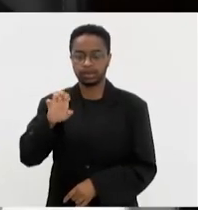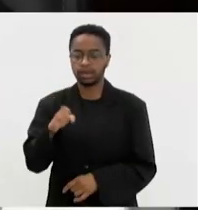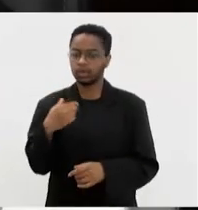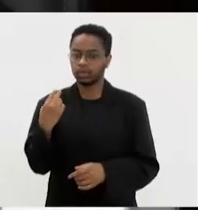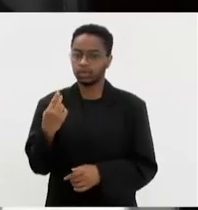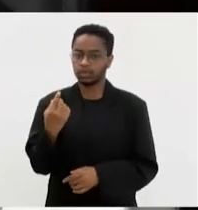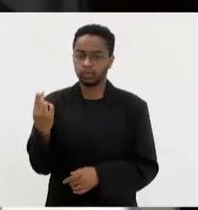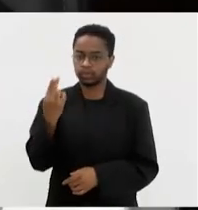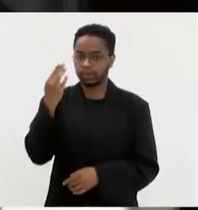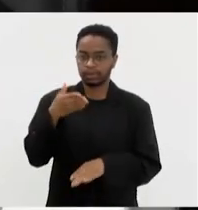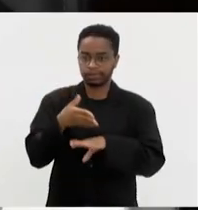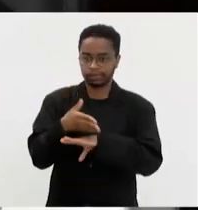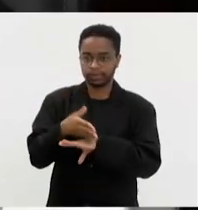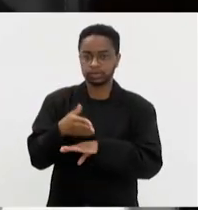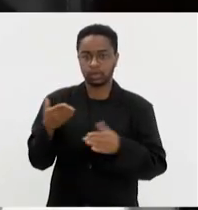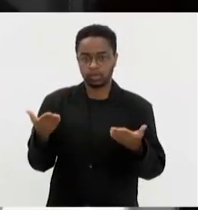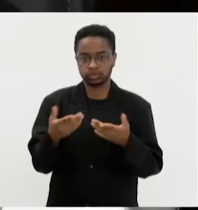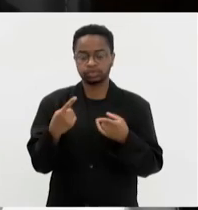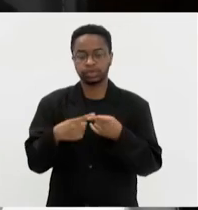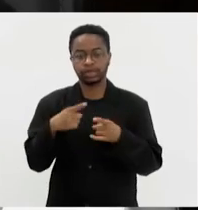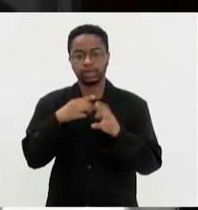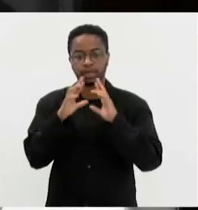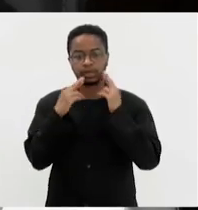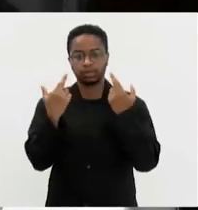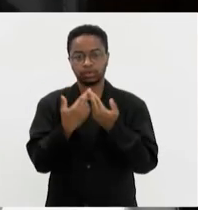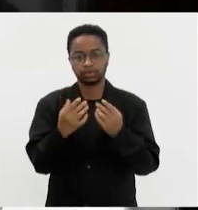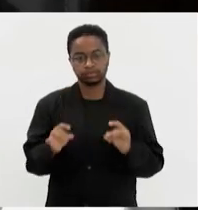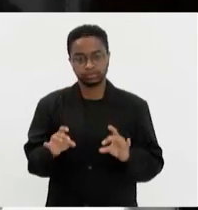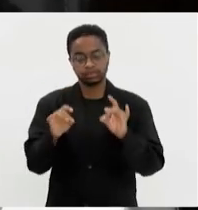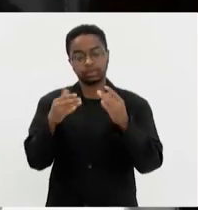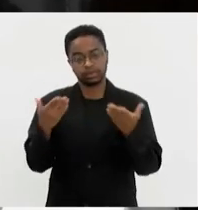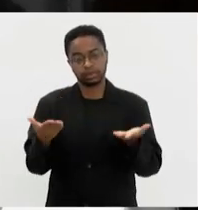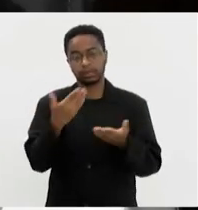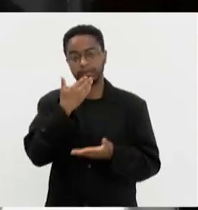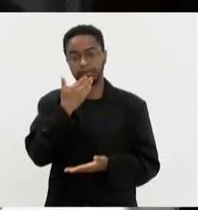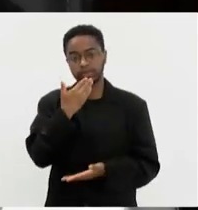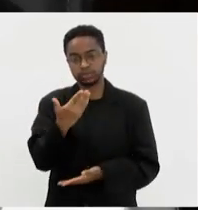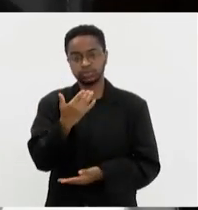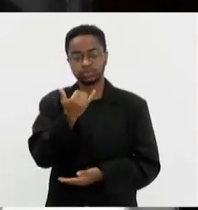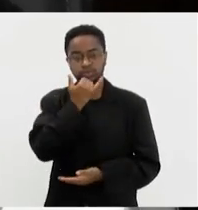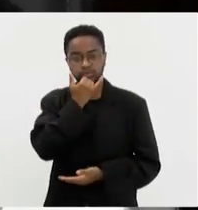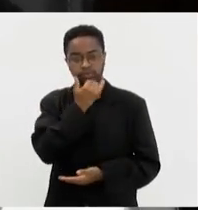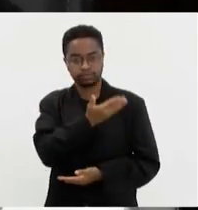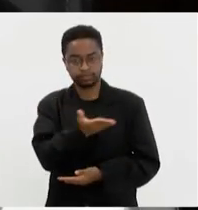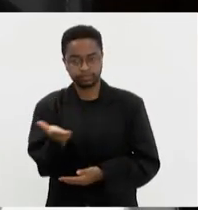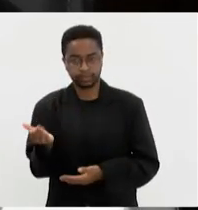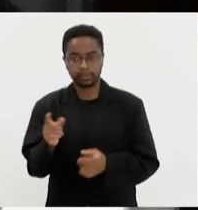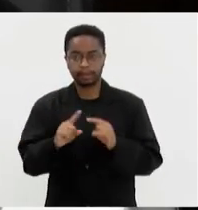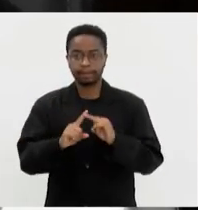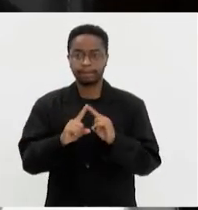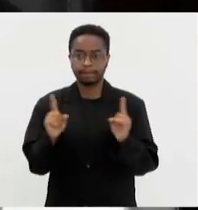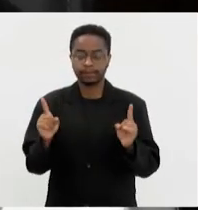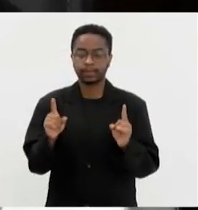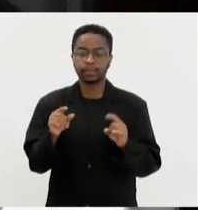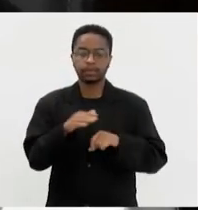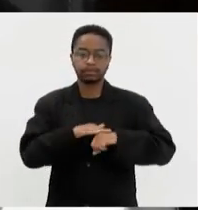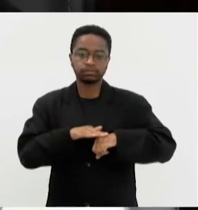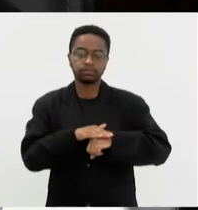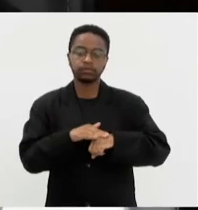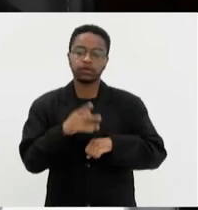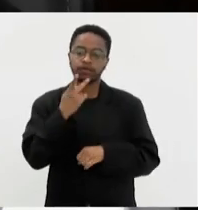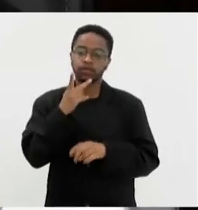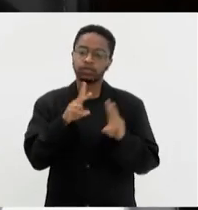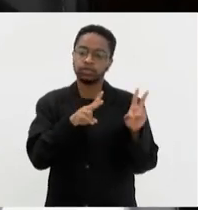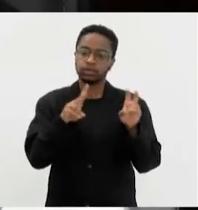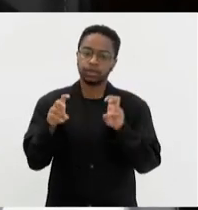conta de uma sessão do órgão especial ele pediu escusas Mas a nossa conversa ele ressaltou acho que um tema até